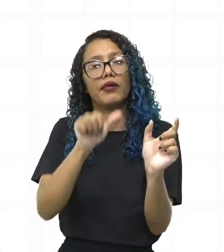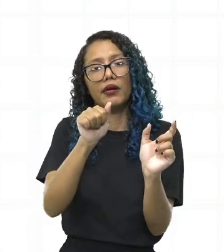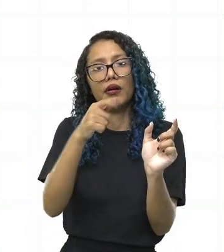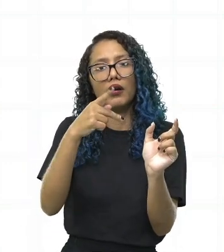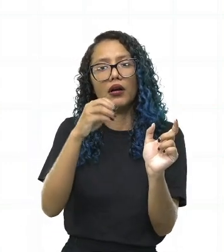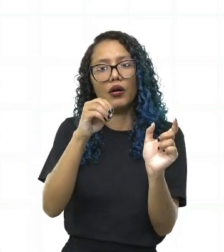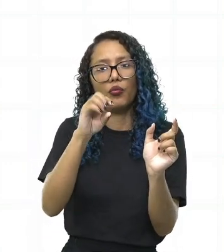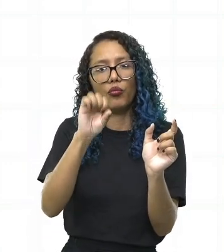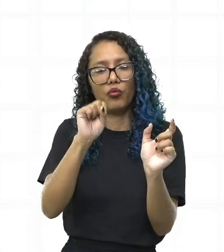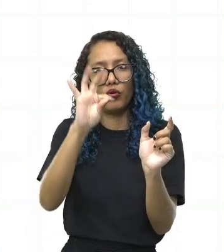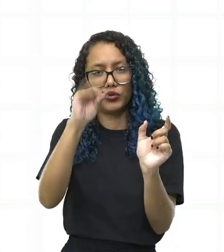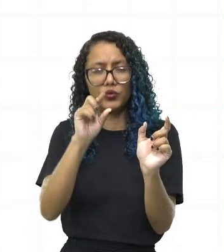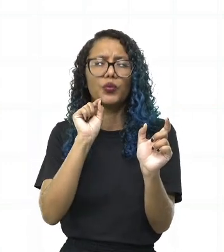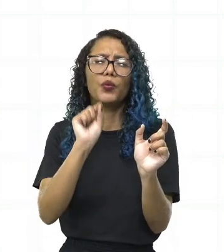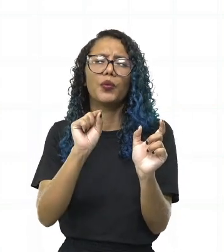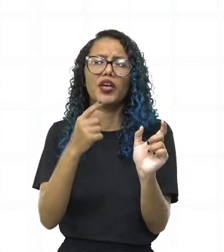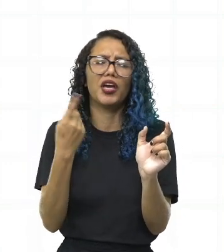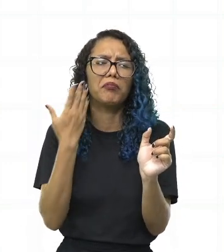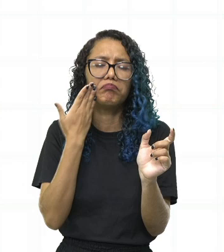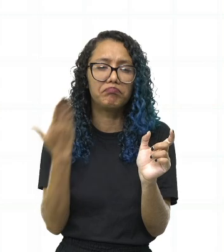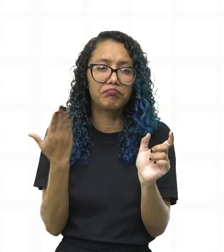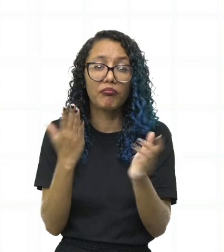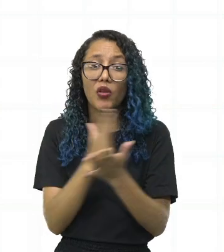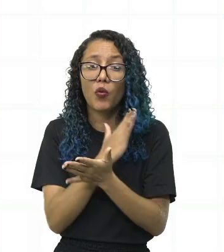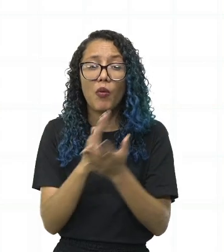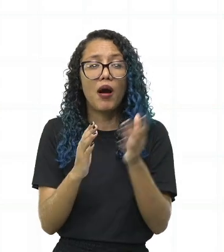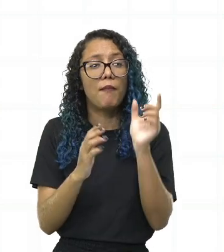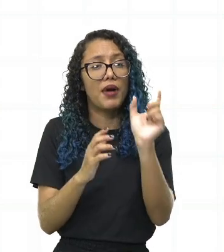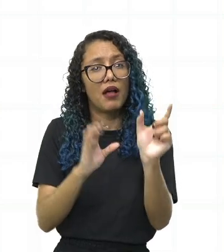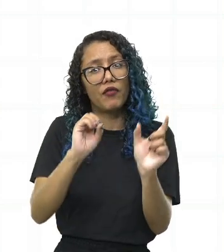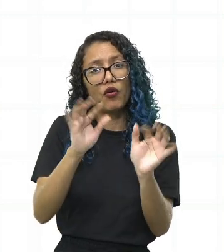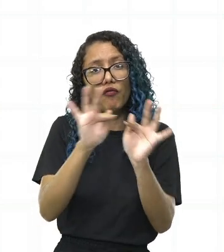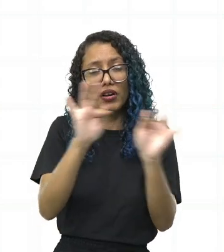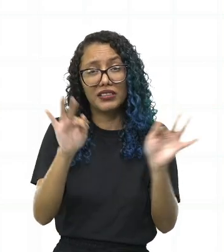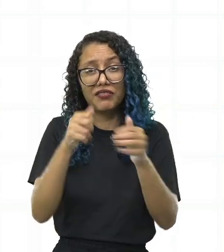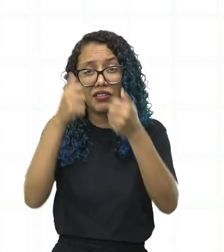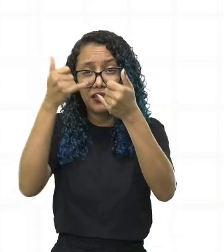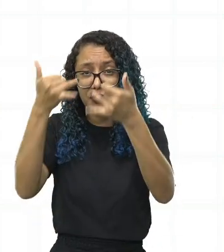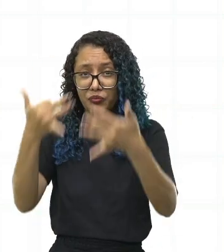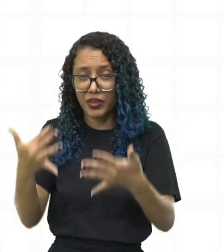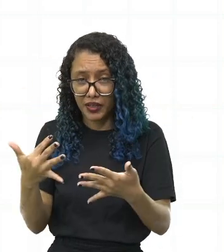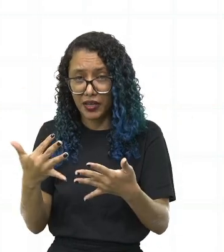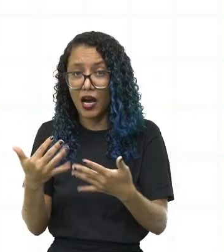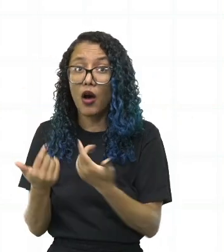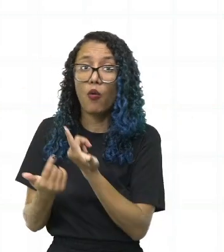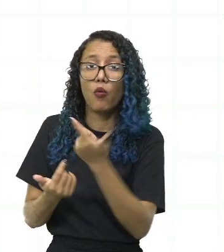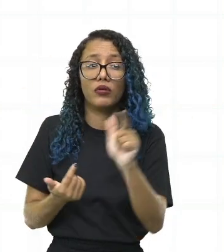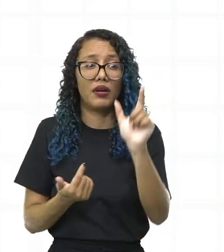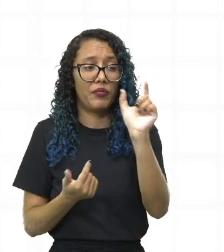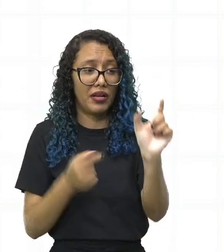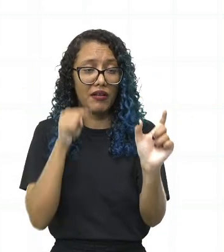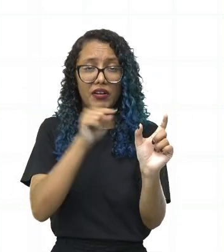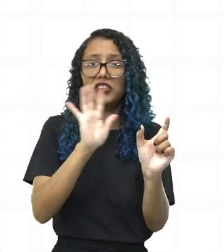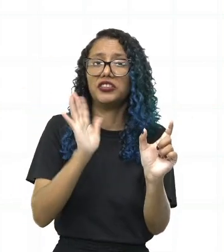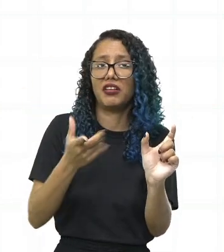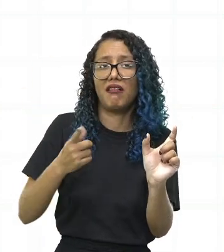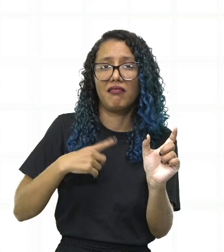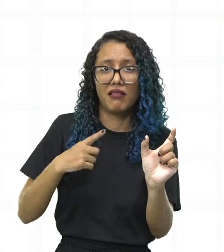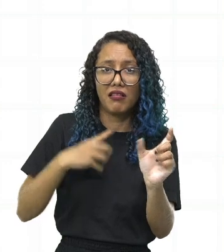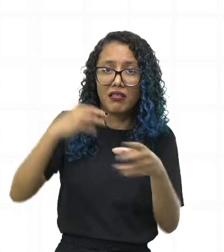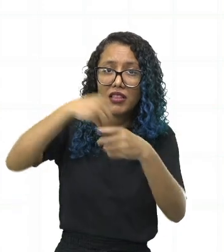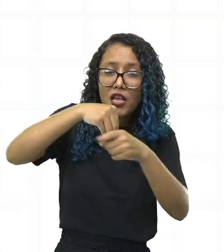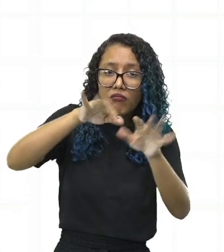uma palavra, uma expressão que vai explicar um termo que já foi mencionado, tá bom? Ó,